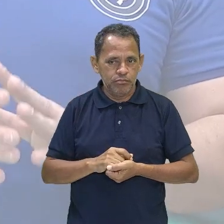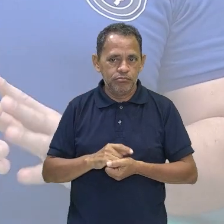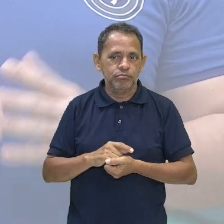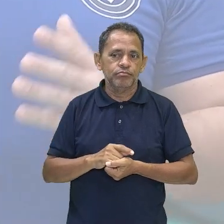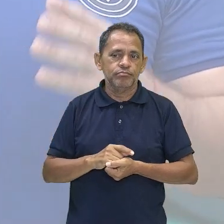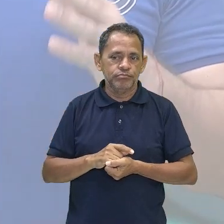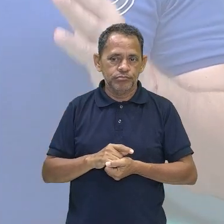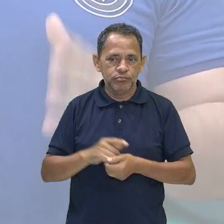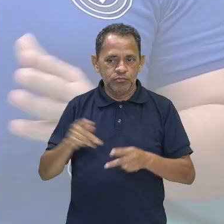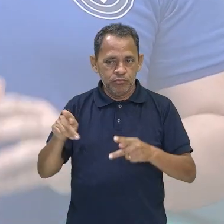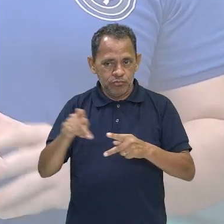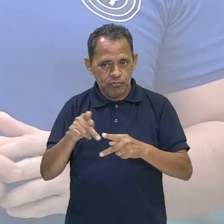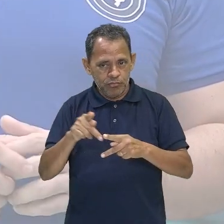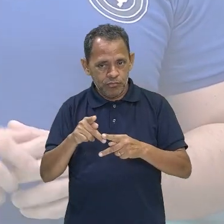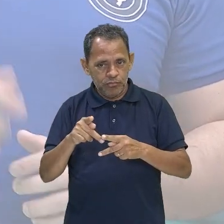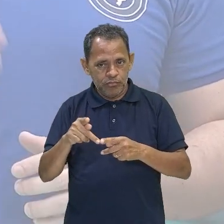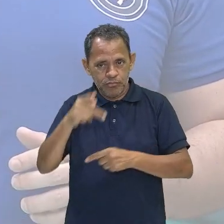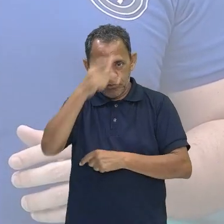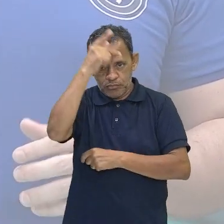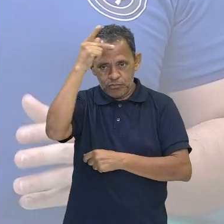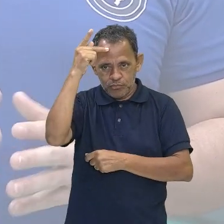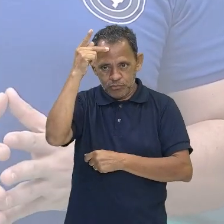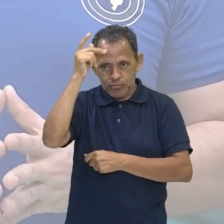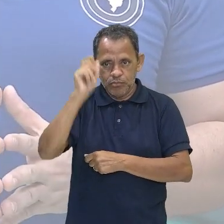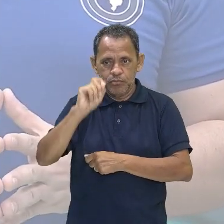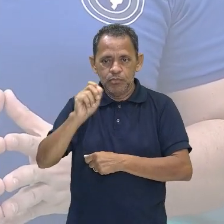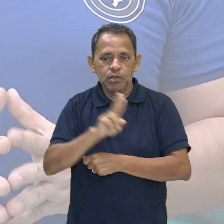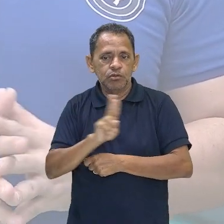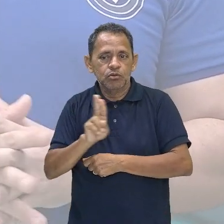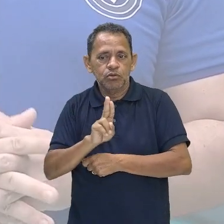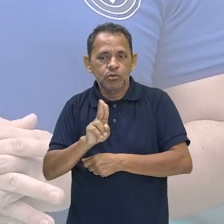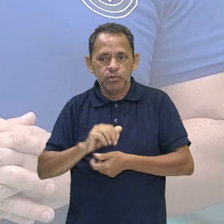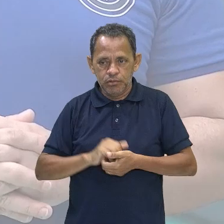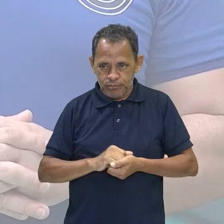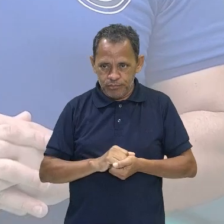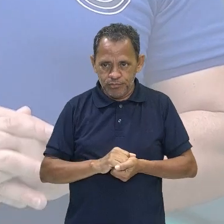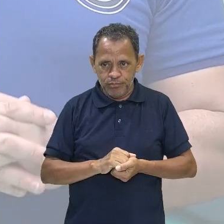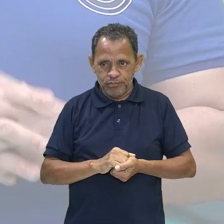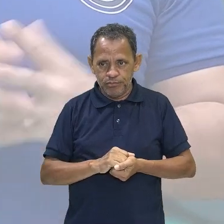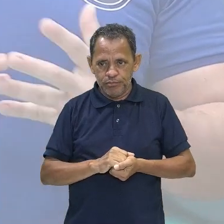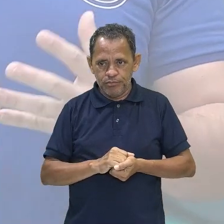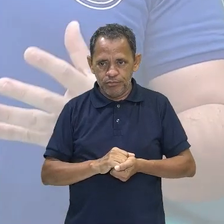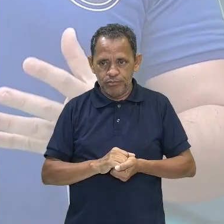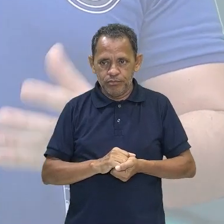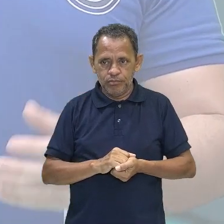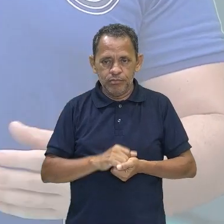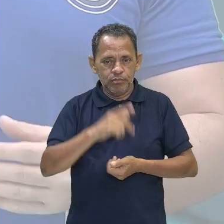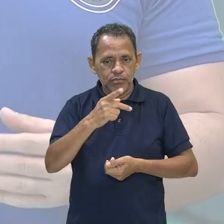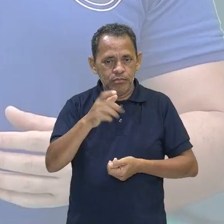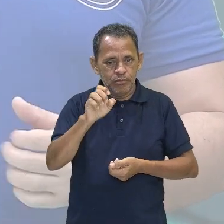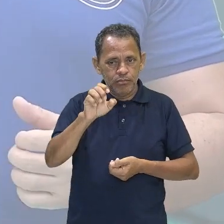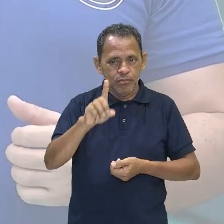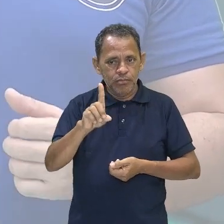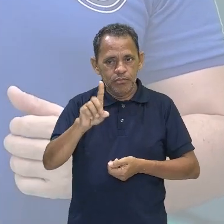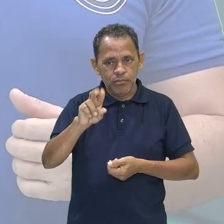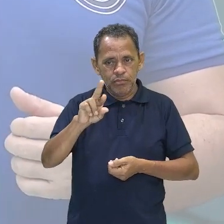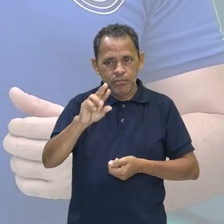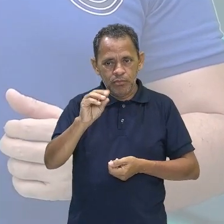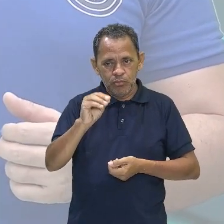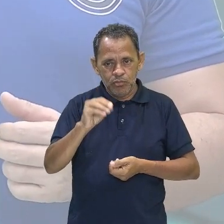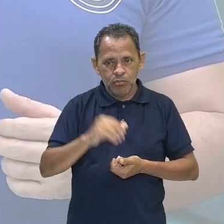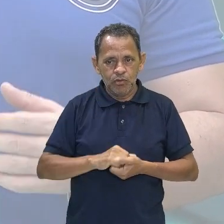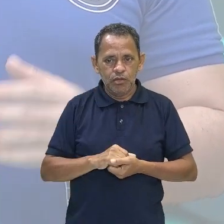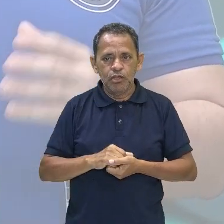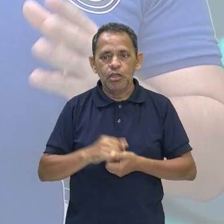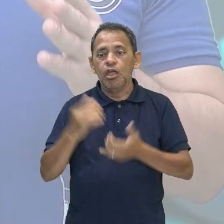she, it. Nós temos o nome de uma pessoa, que é Pedro. Ok? Como Pedro é a mesma coisa que